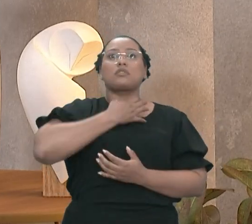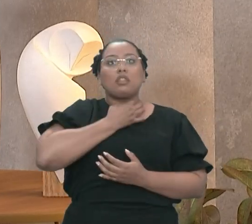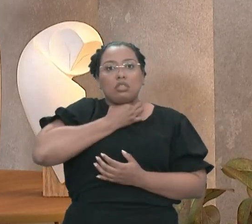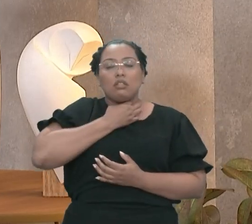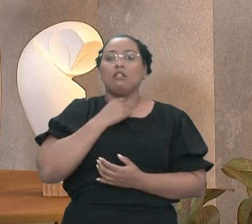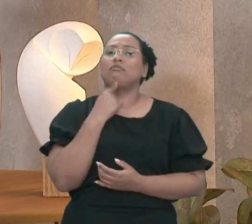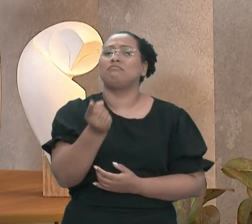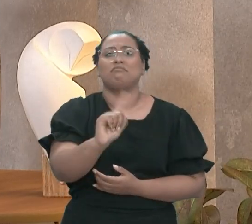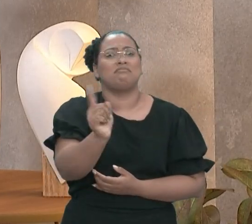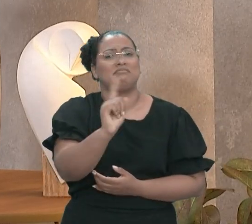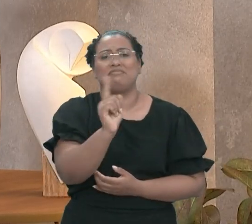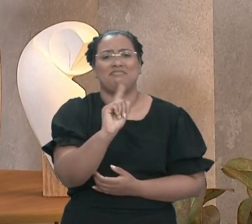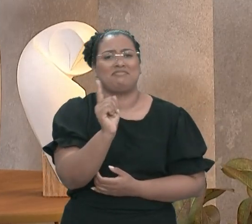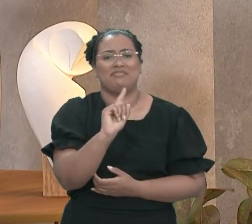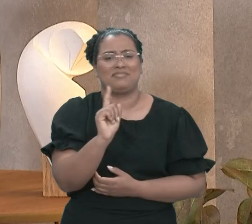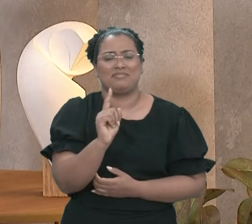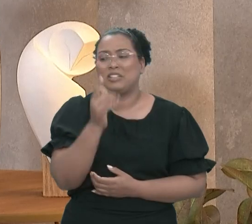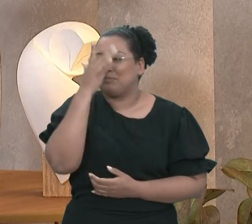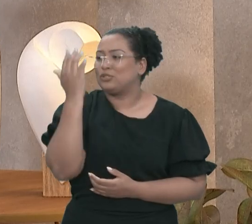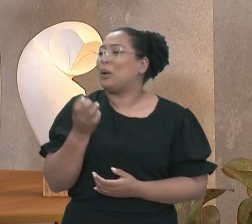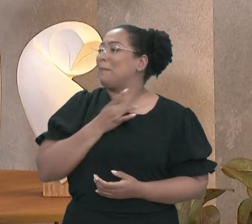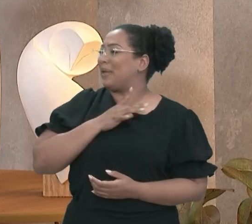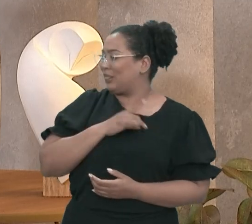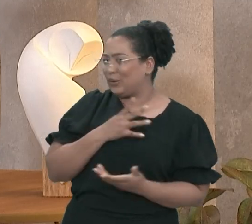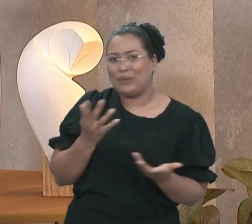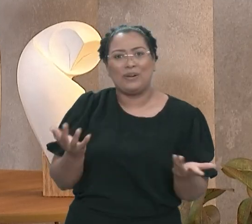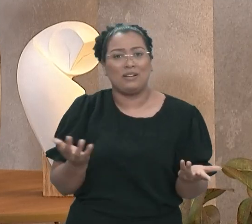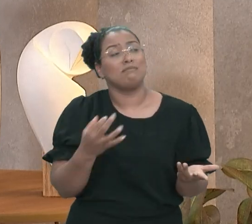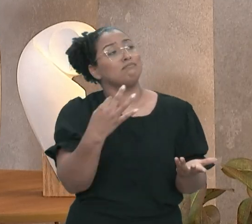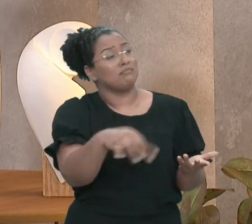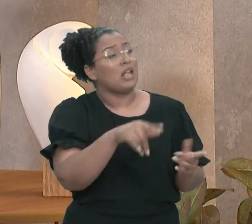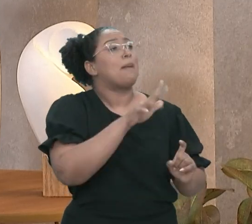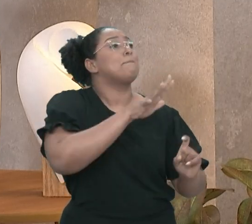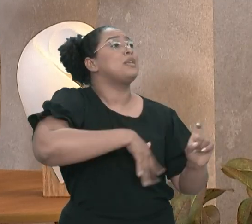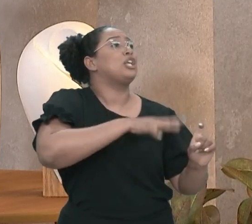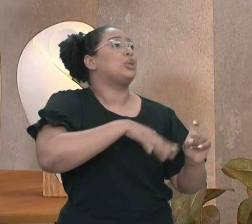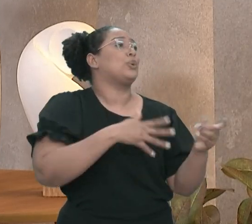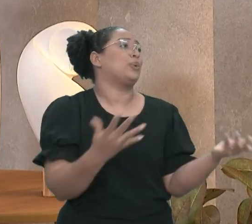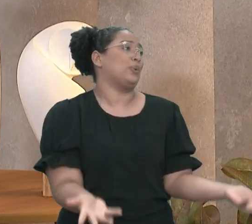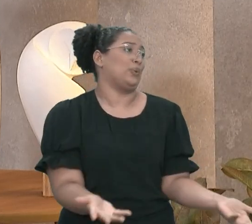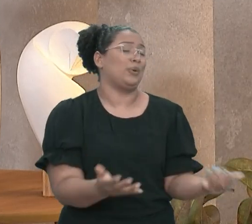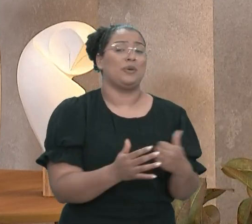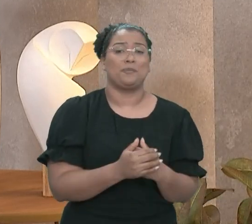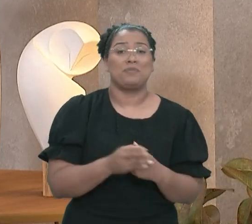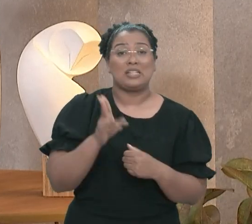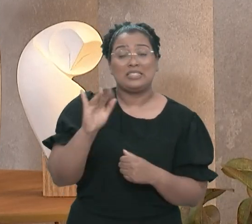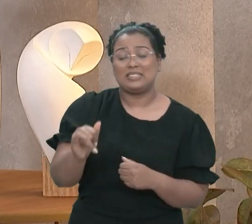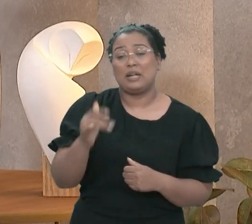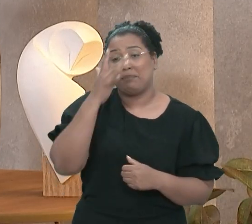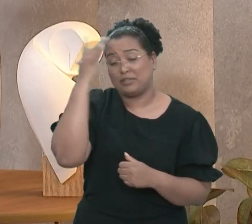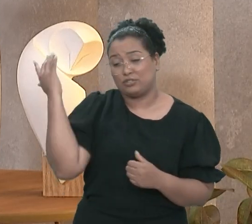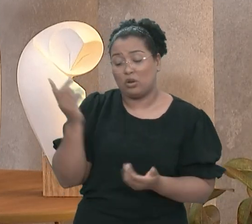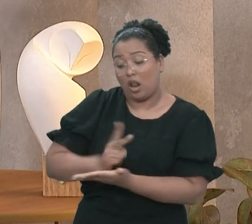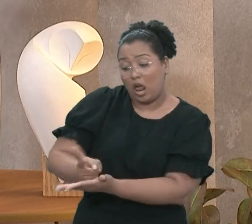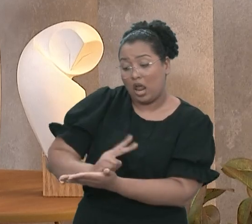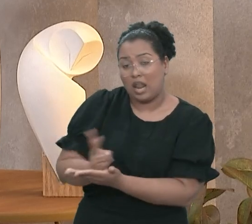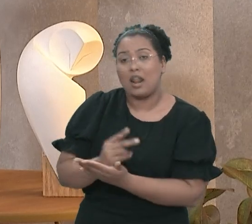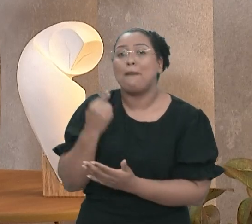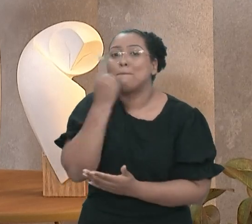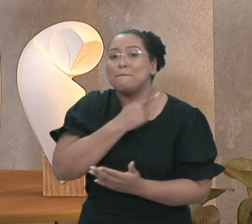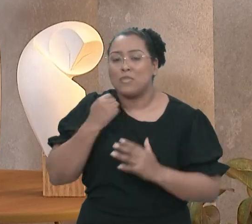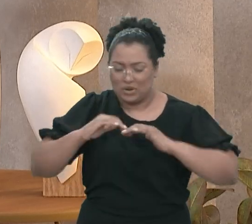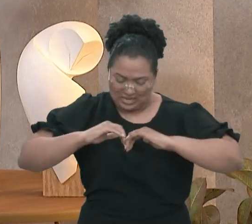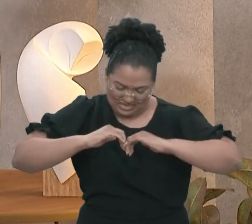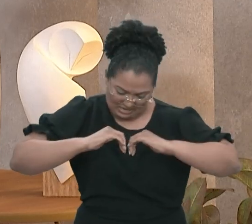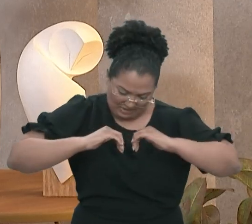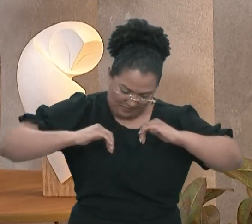tá? Então, quando a pessoa vai... É outro mito. É outro mito. Muito então, divulgado. Quando se tenta desenrolar a língua, o que acontece? Você